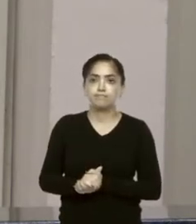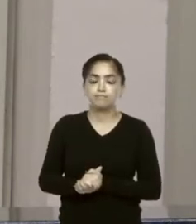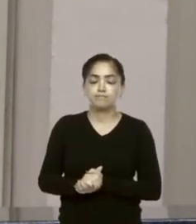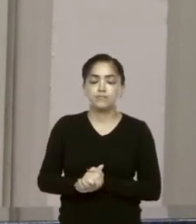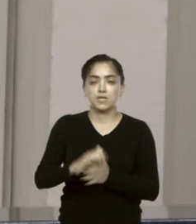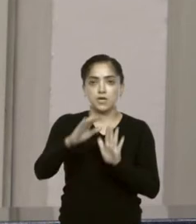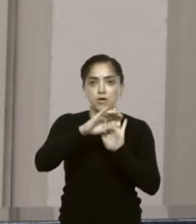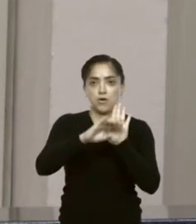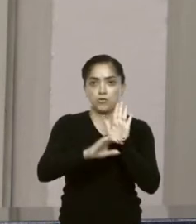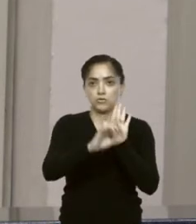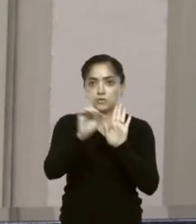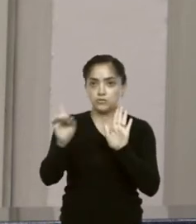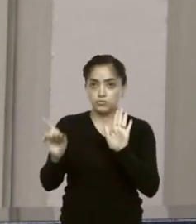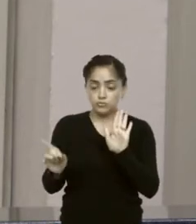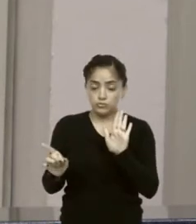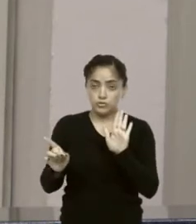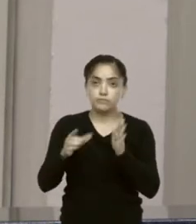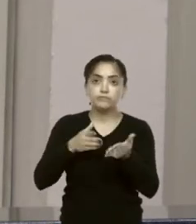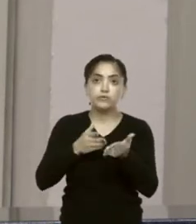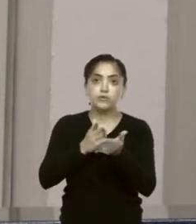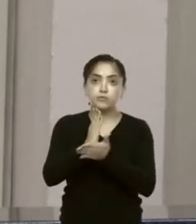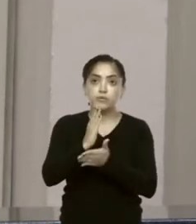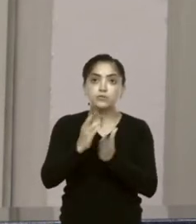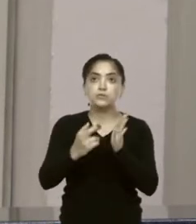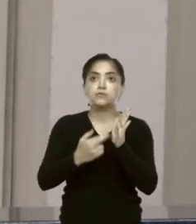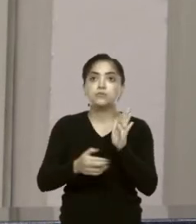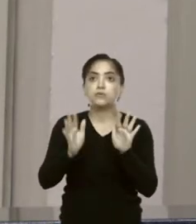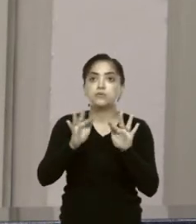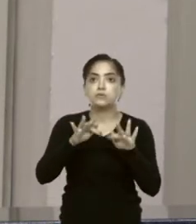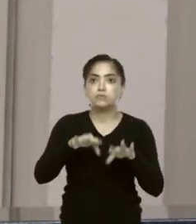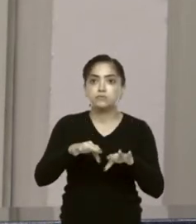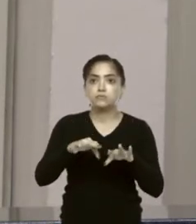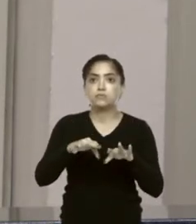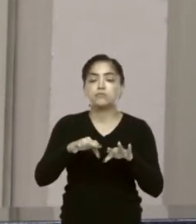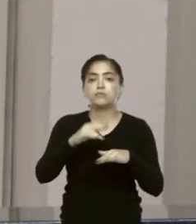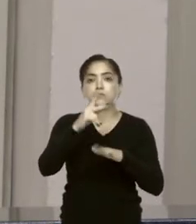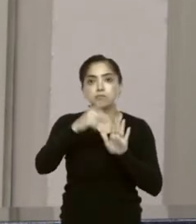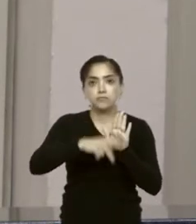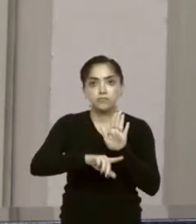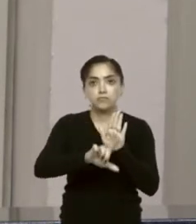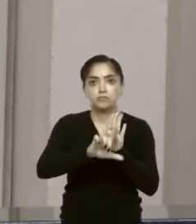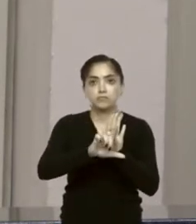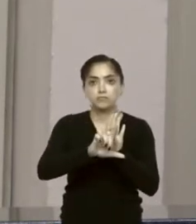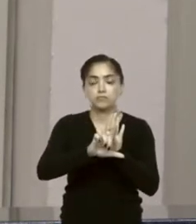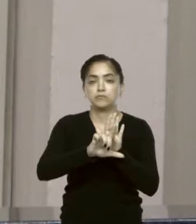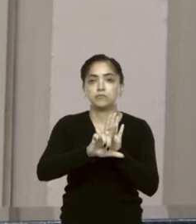do dia. Foram aprovadas as redações finais exaradas aos projetos de lei